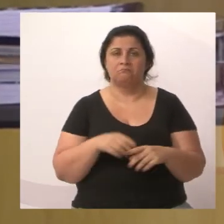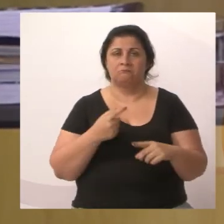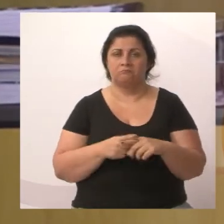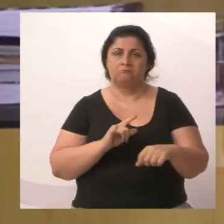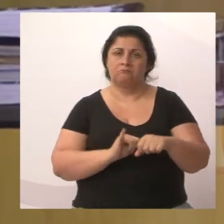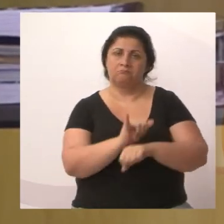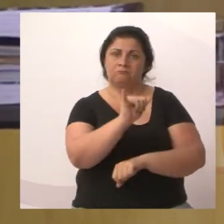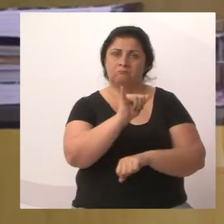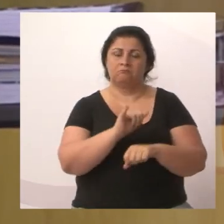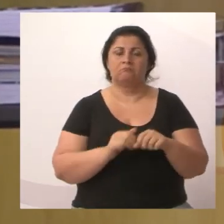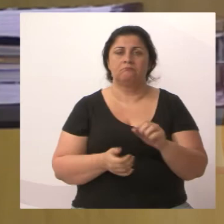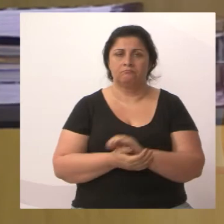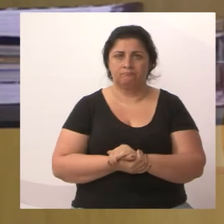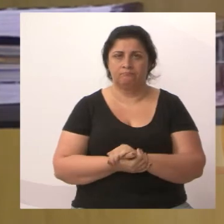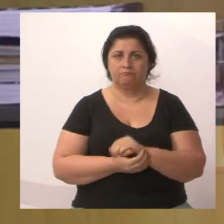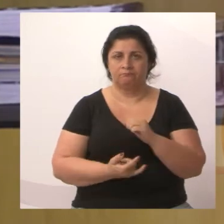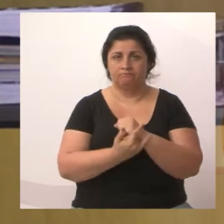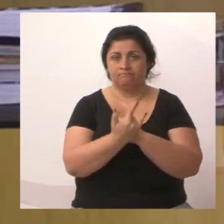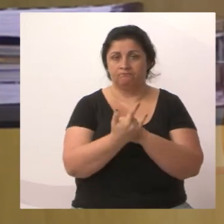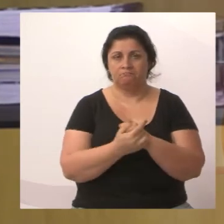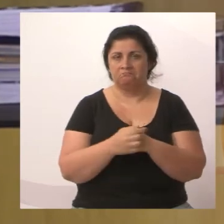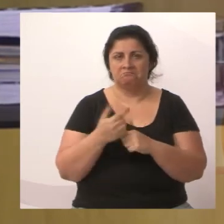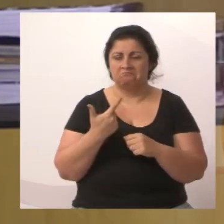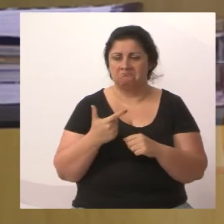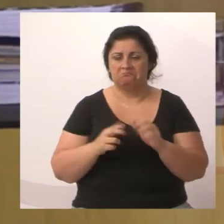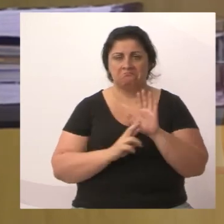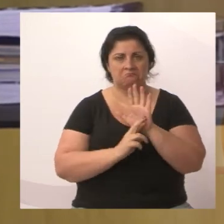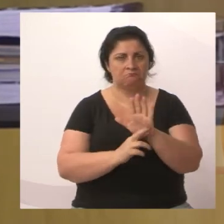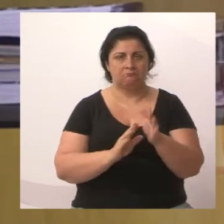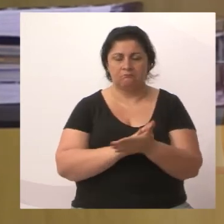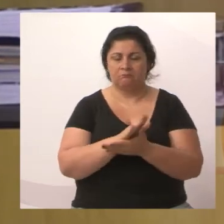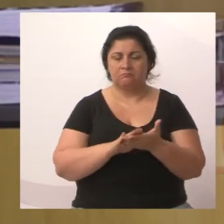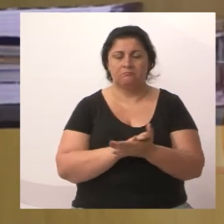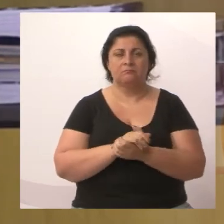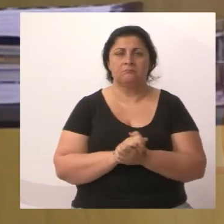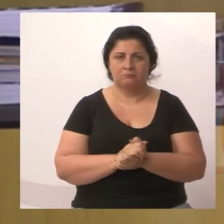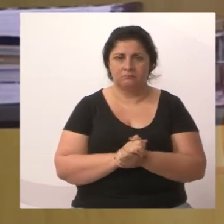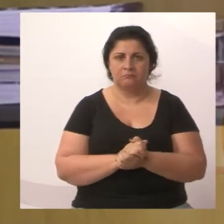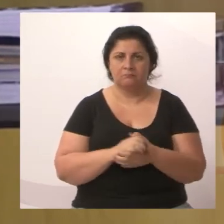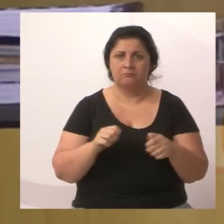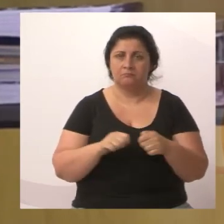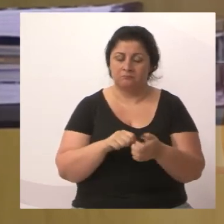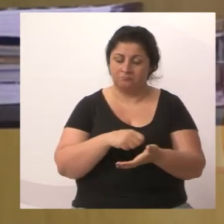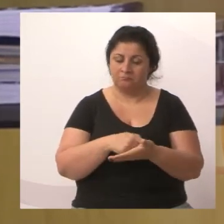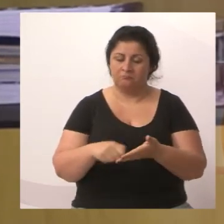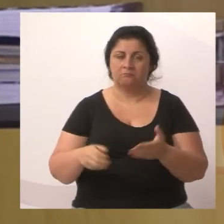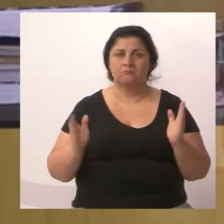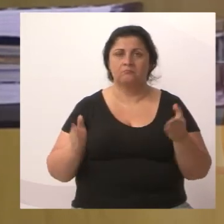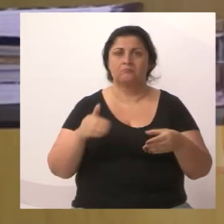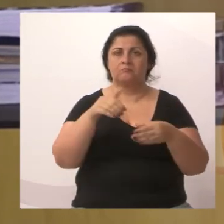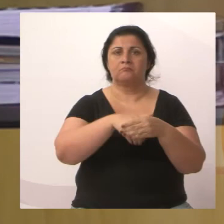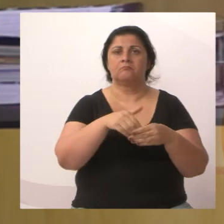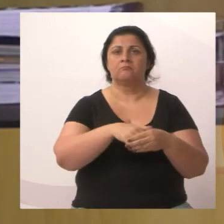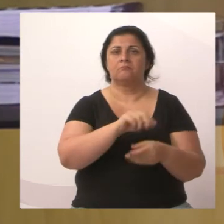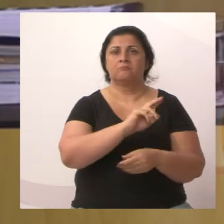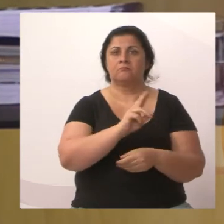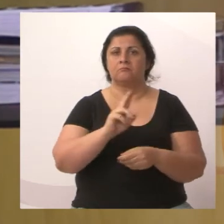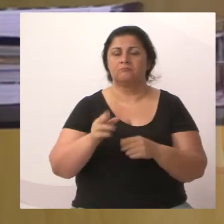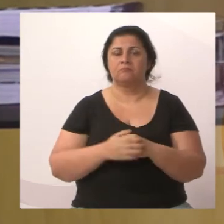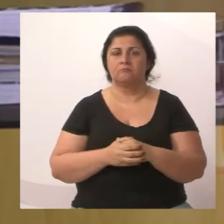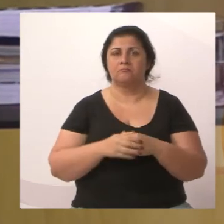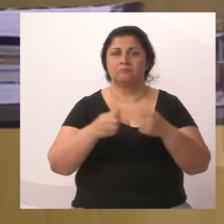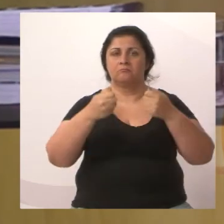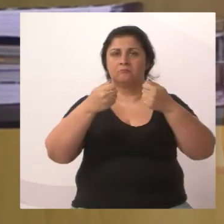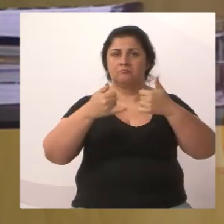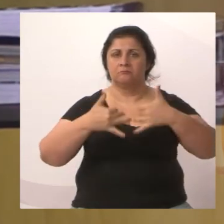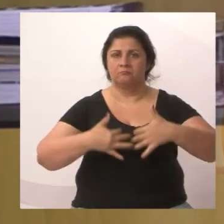esta casa e nem ter enviado representante. Feito este registro, passaremos à votação e